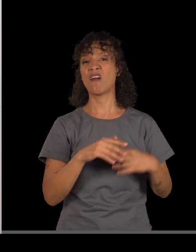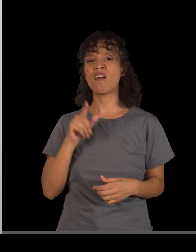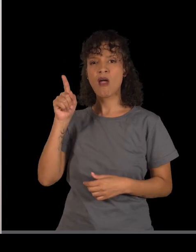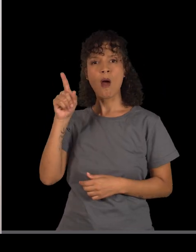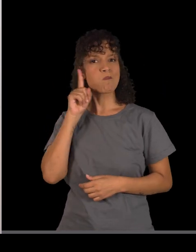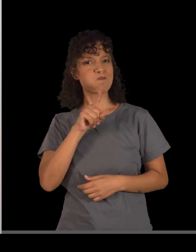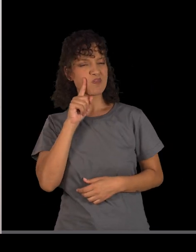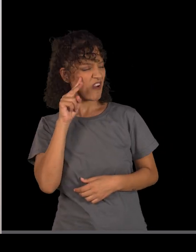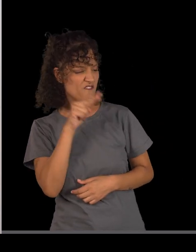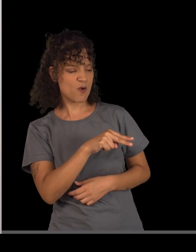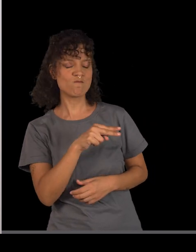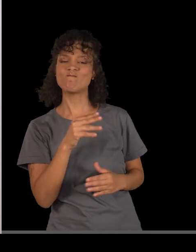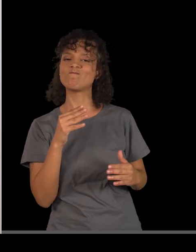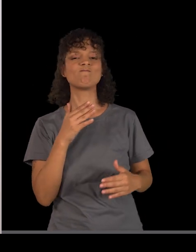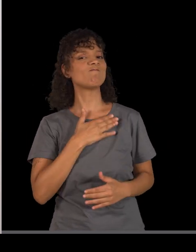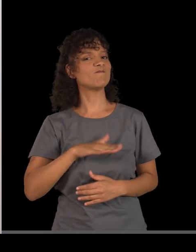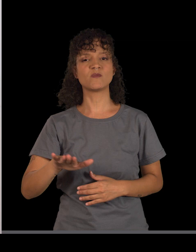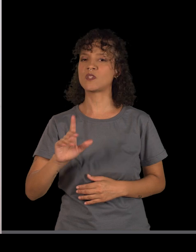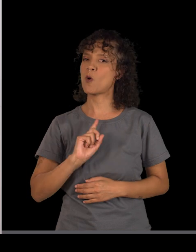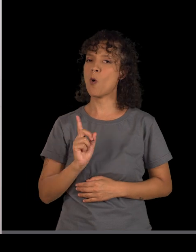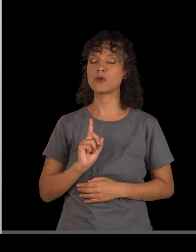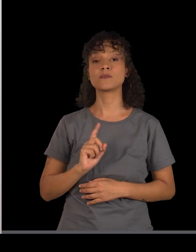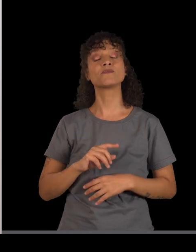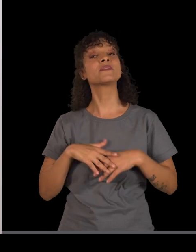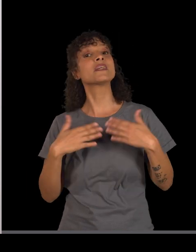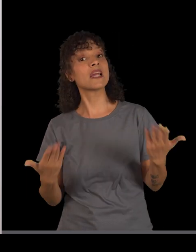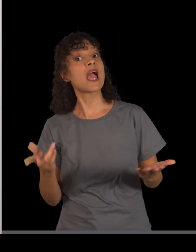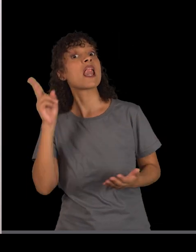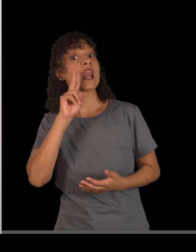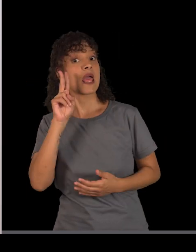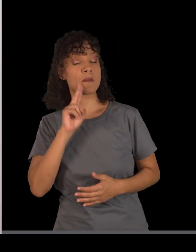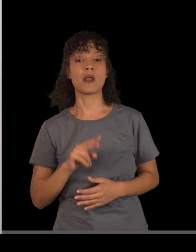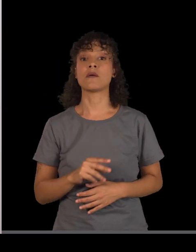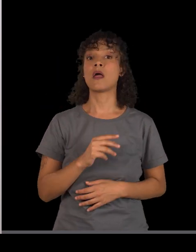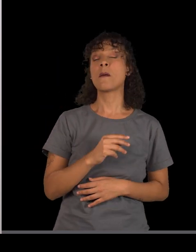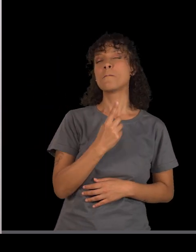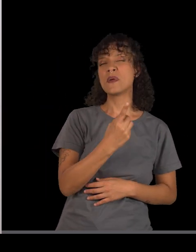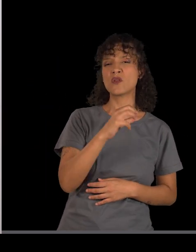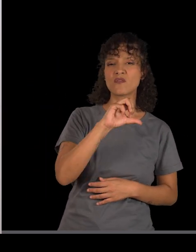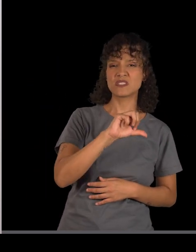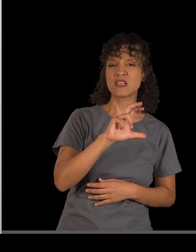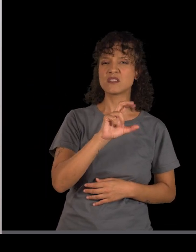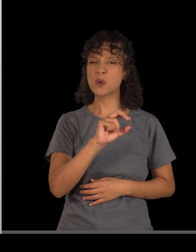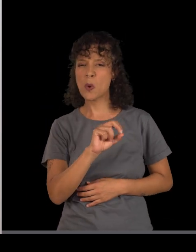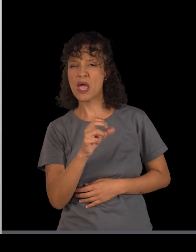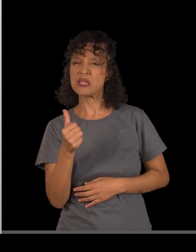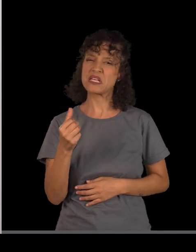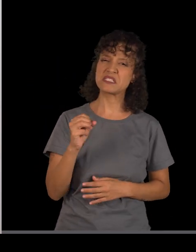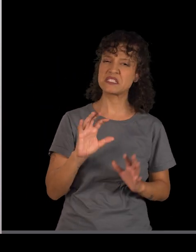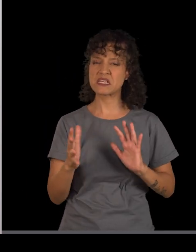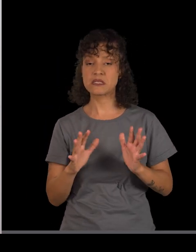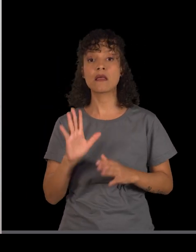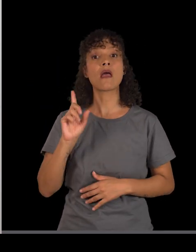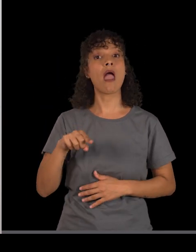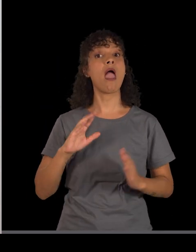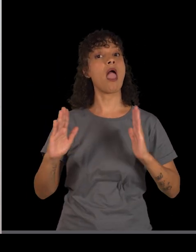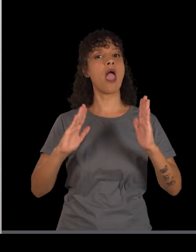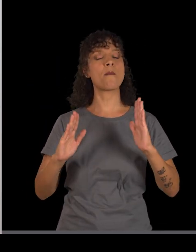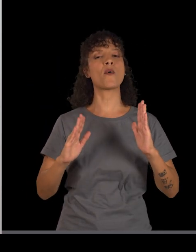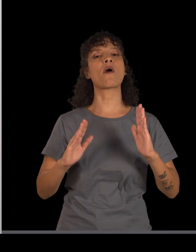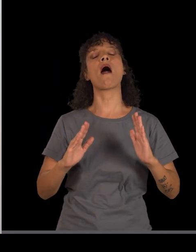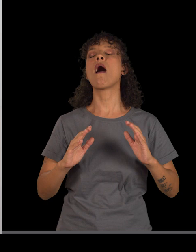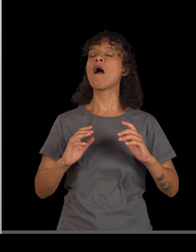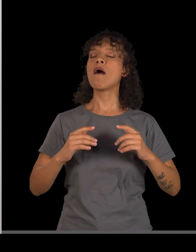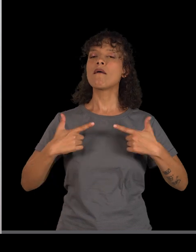o governo dos Estados Unidos. O que a gente tem que lembrar é que na década de 50 e de 60, a gente está num período de Guerra